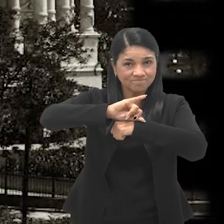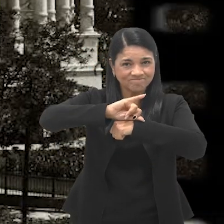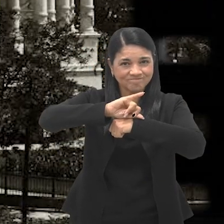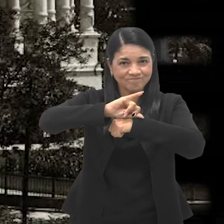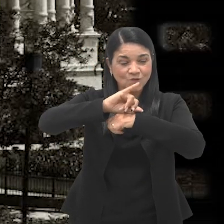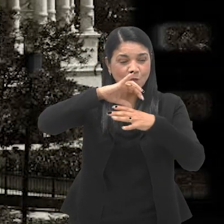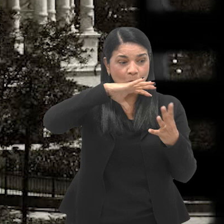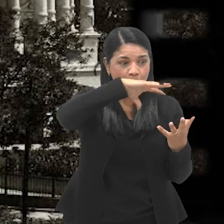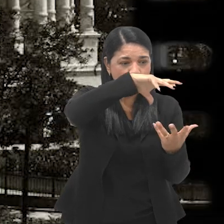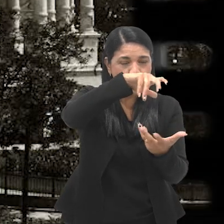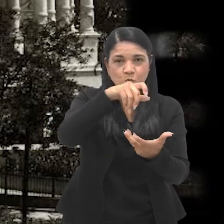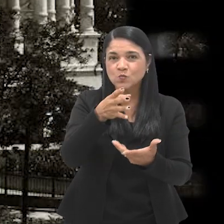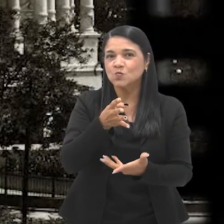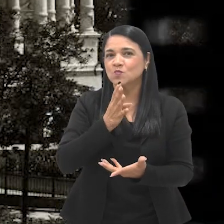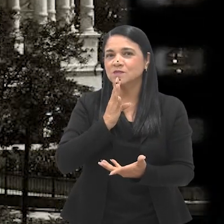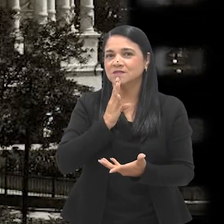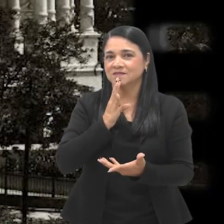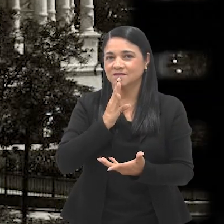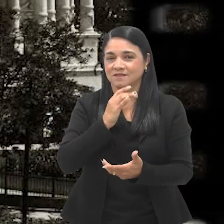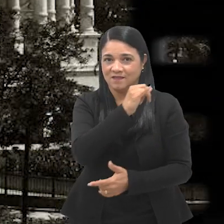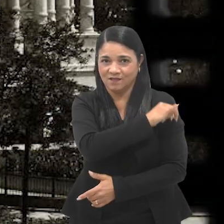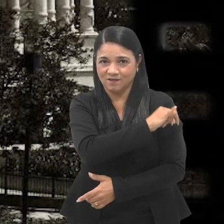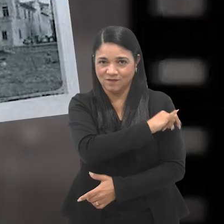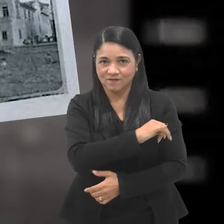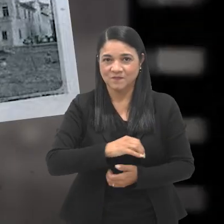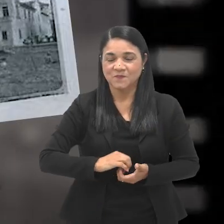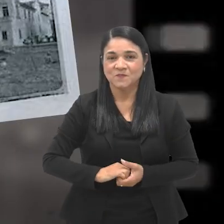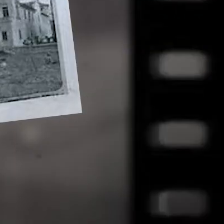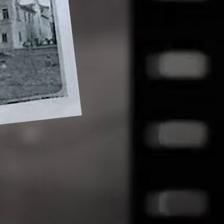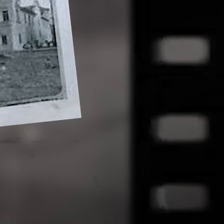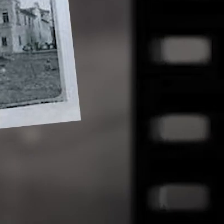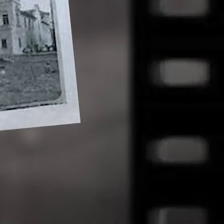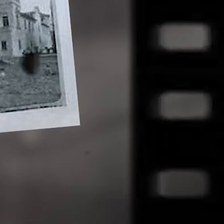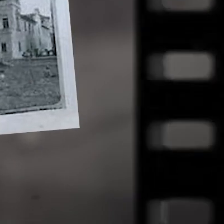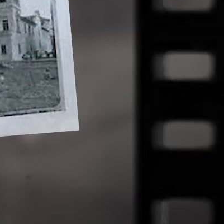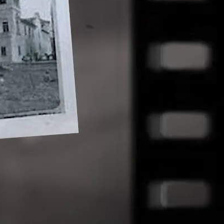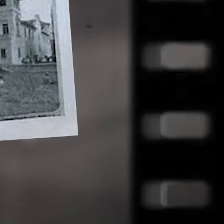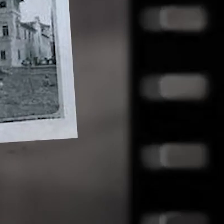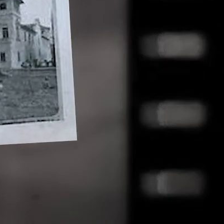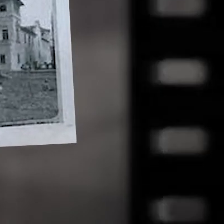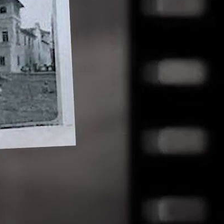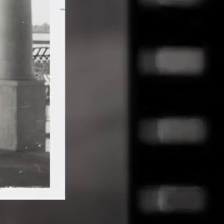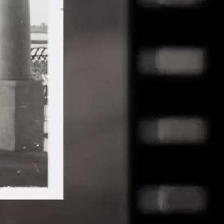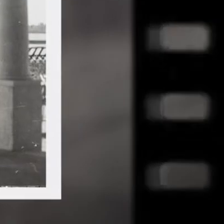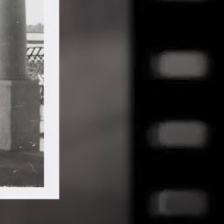independência, lançando a capital no cenário internacional.